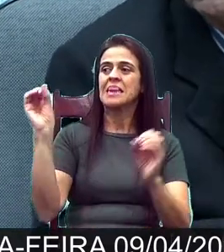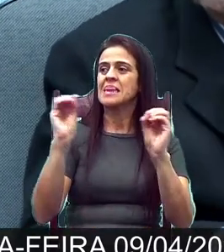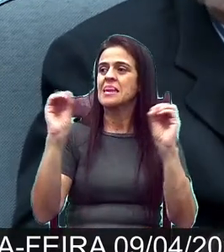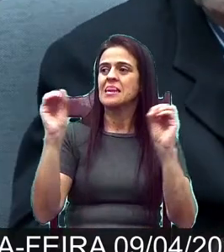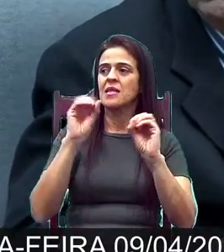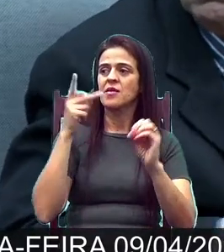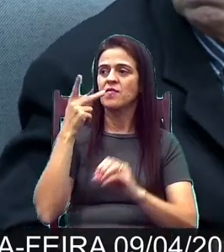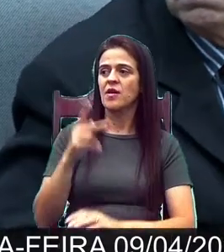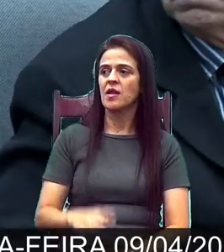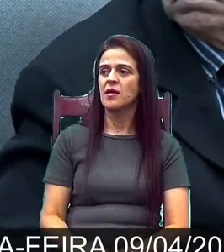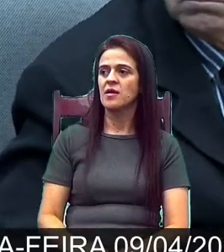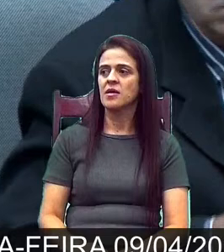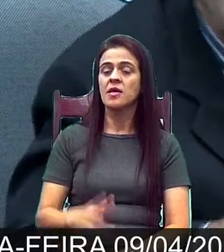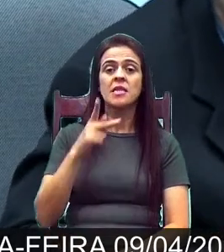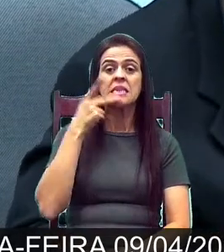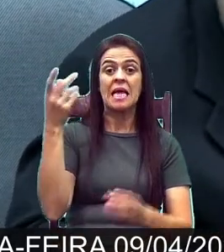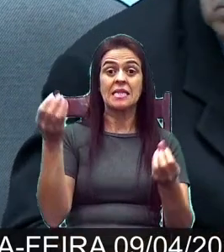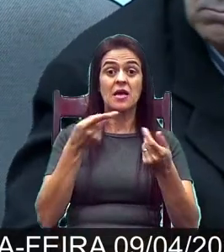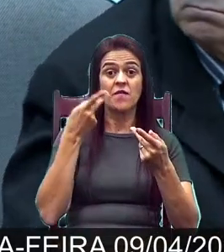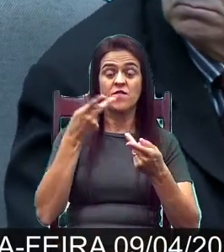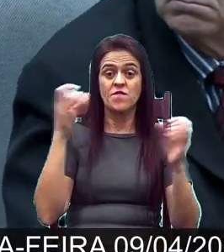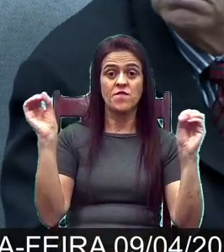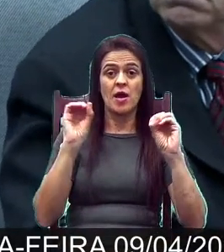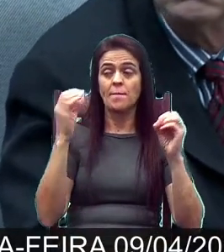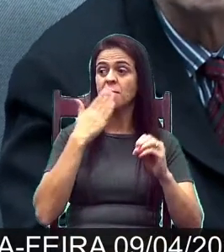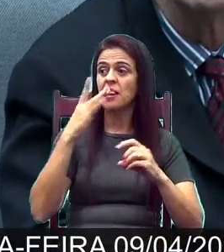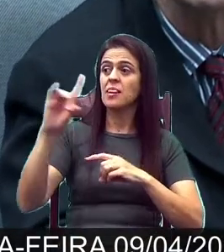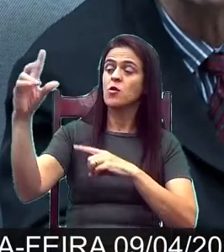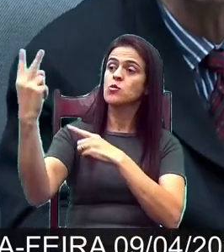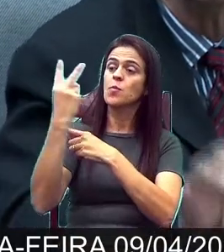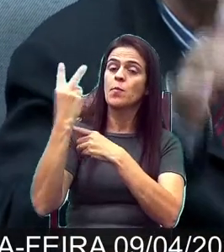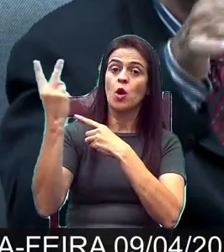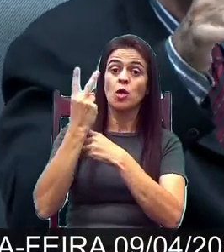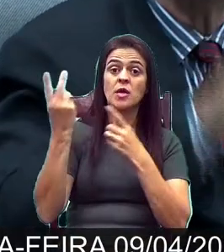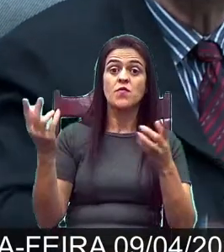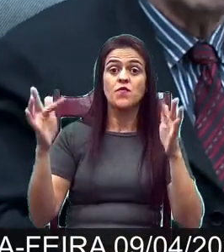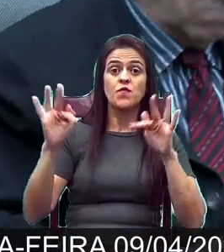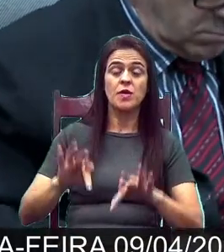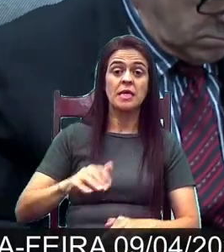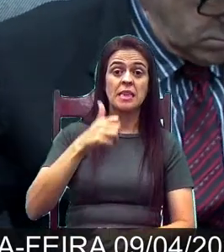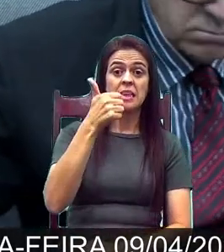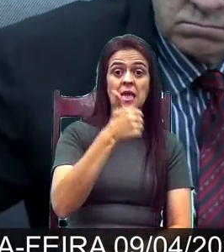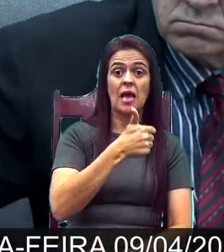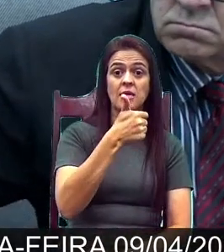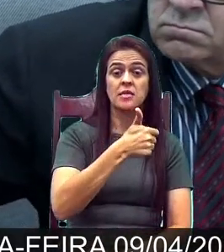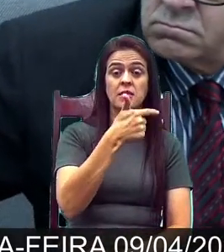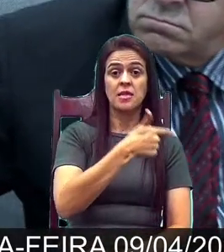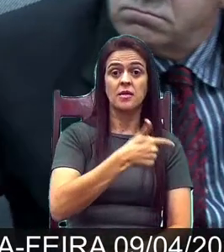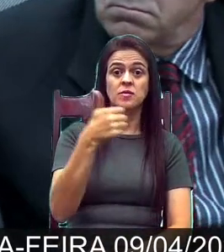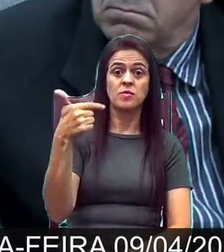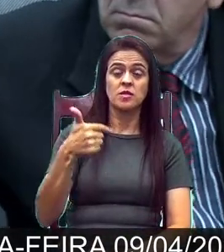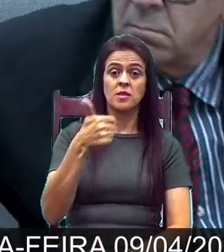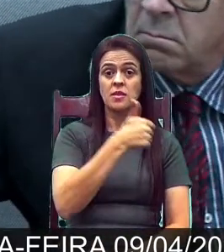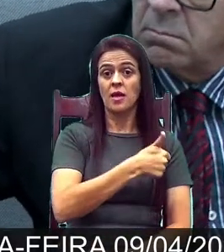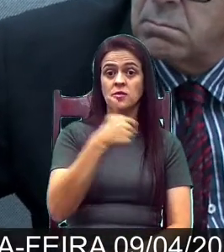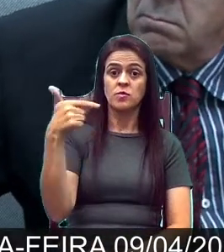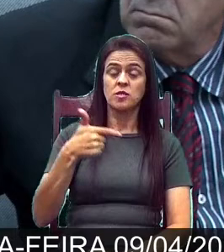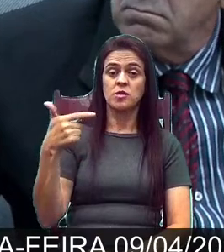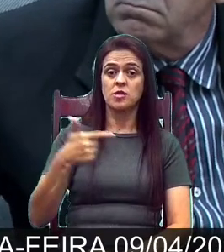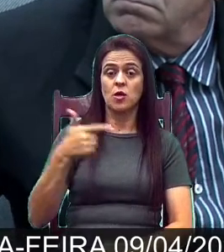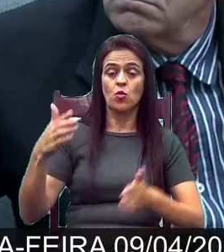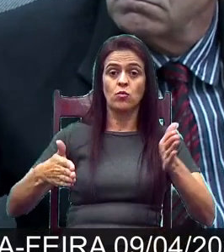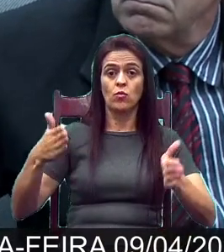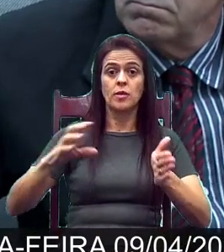escritos. Nada mais havendo a tratar, com a proteção de Deus, declaro encerrada a 12ª Sessão Ordinária 2024 da